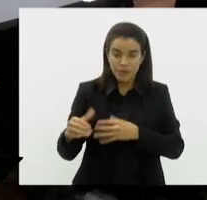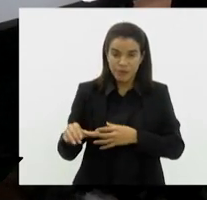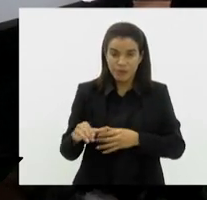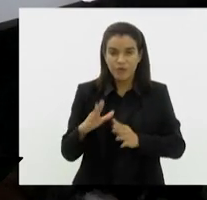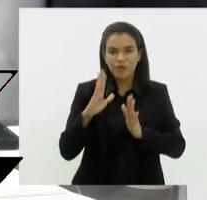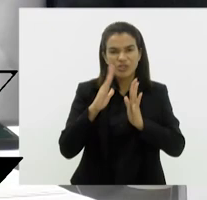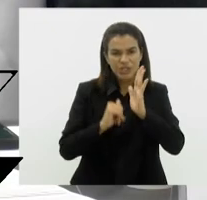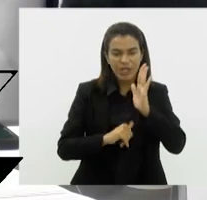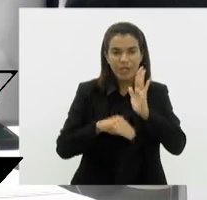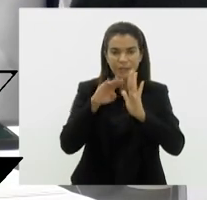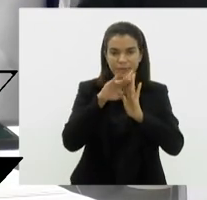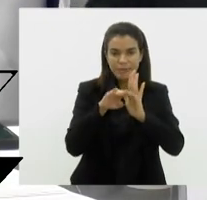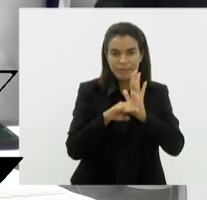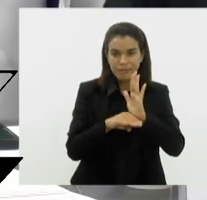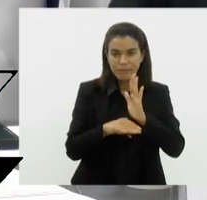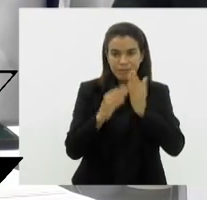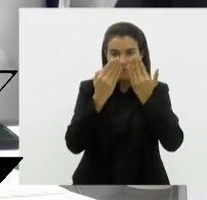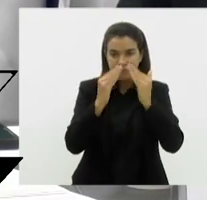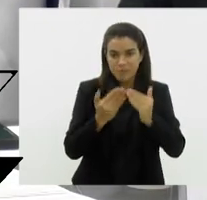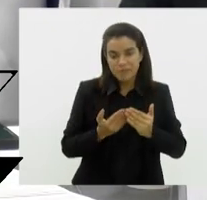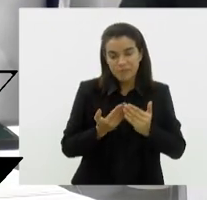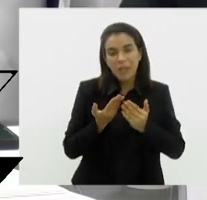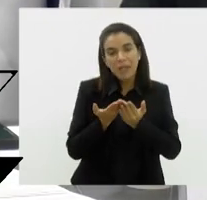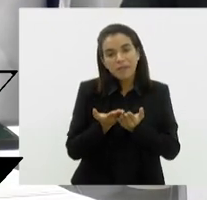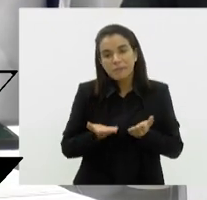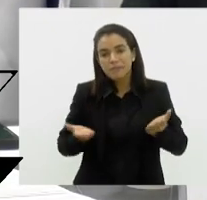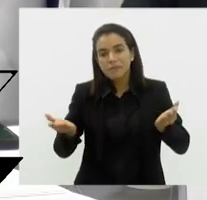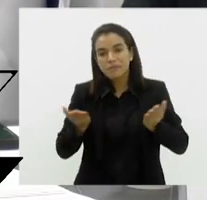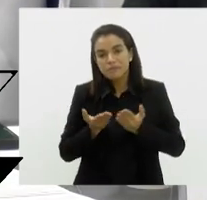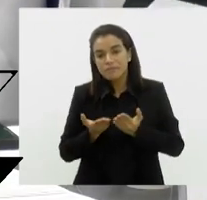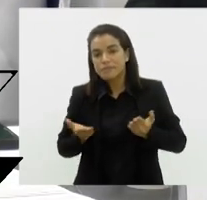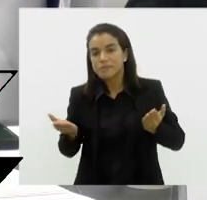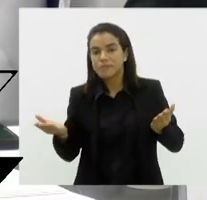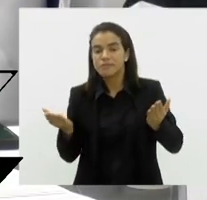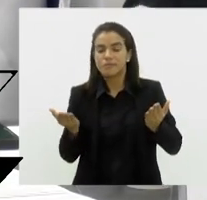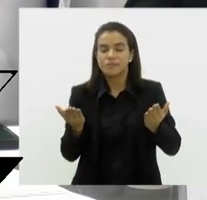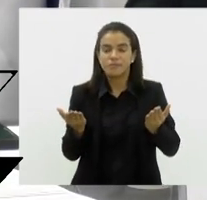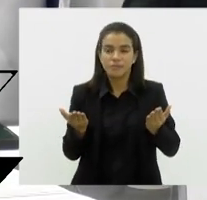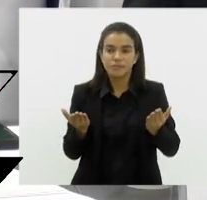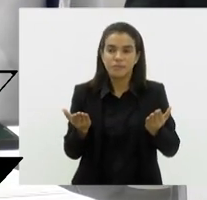de pauta, pedido de vista. Aí, quem quiser vista compartilhada, que faz essa...